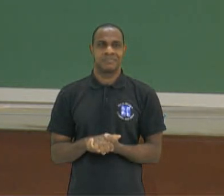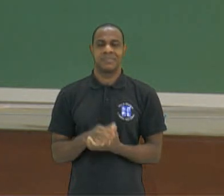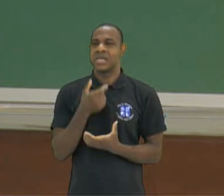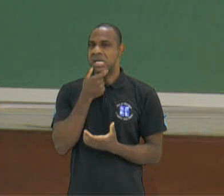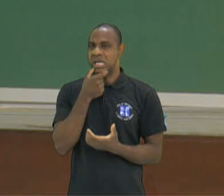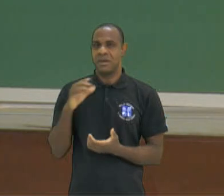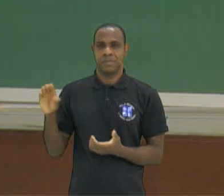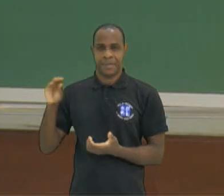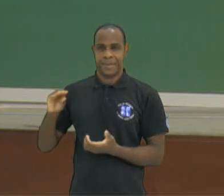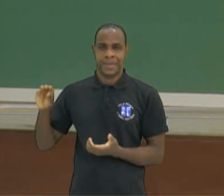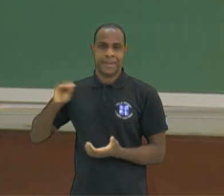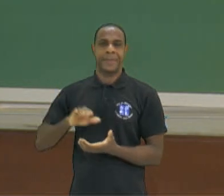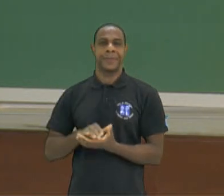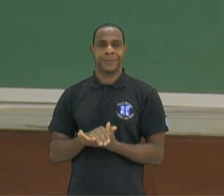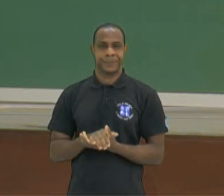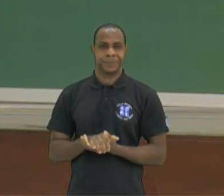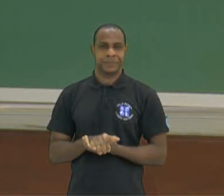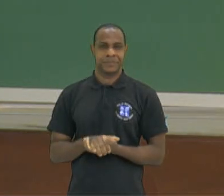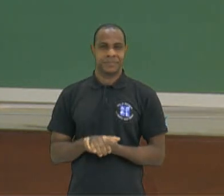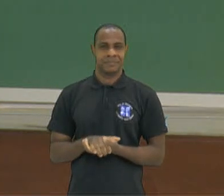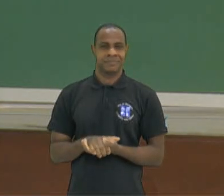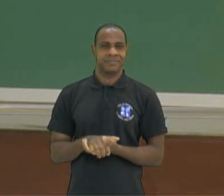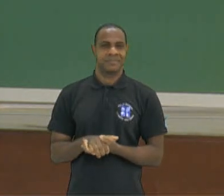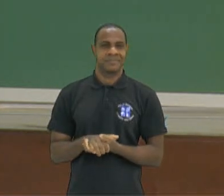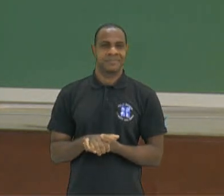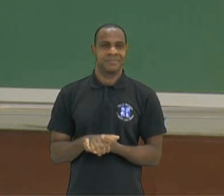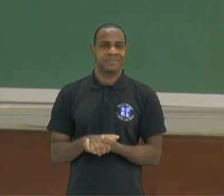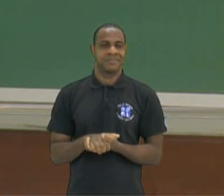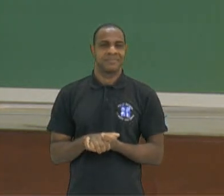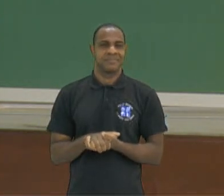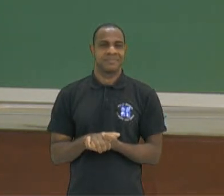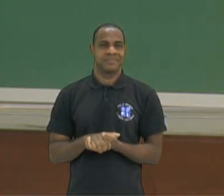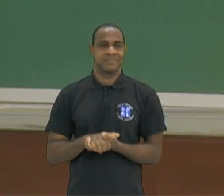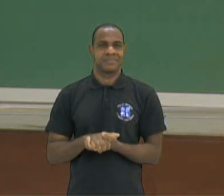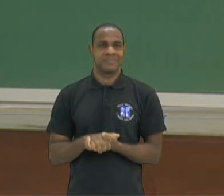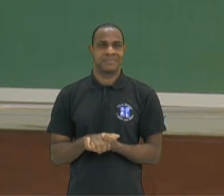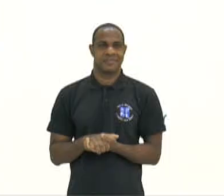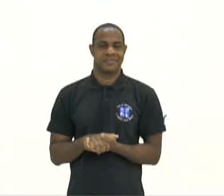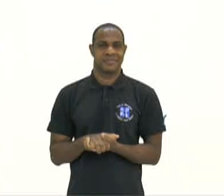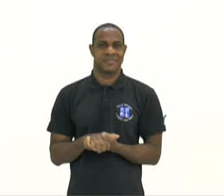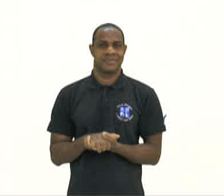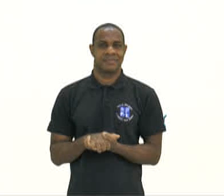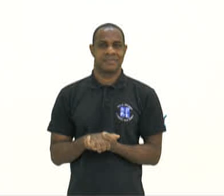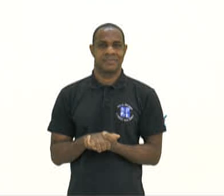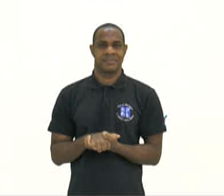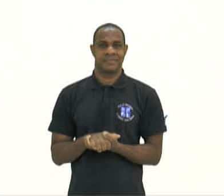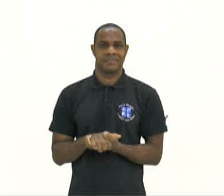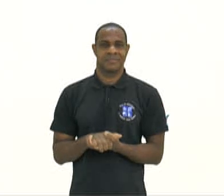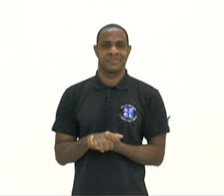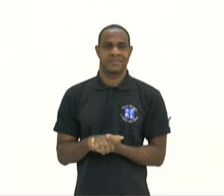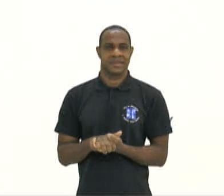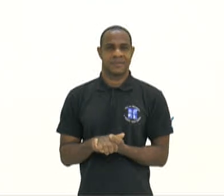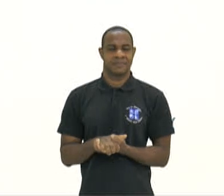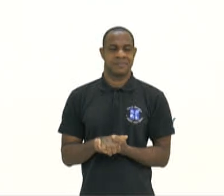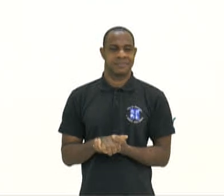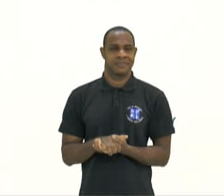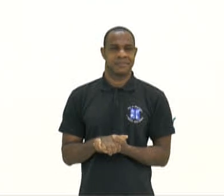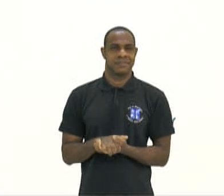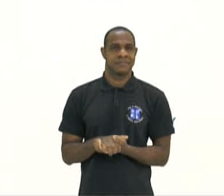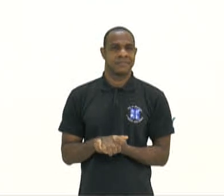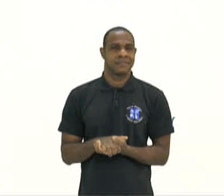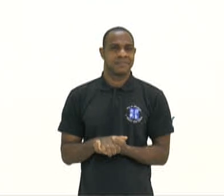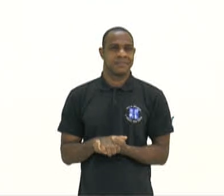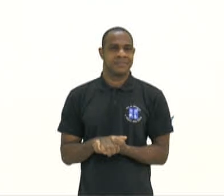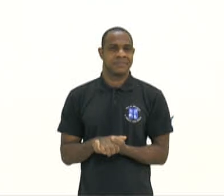traditional passive video games. But that's not saying much. The more important question is whether they burn